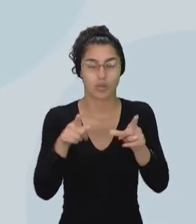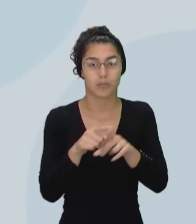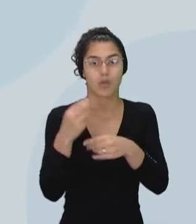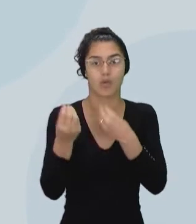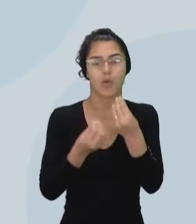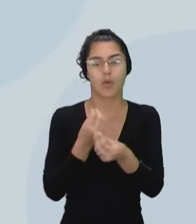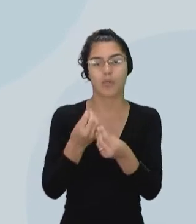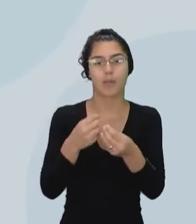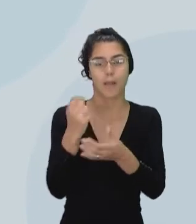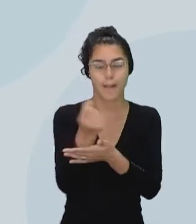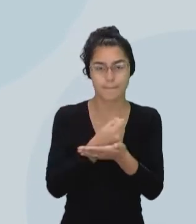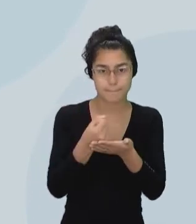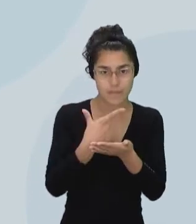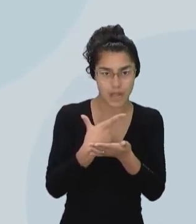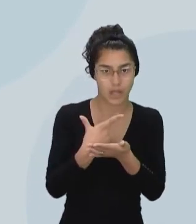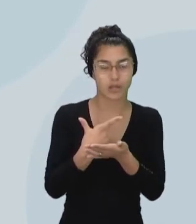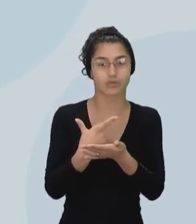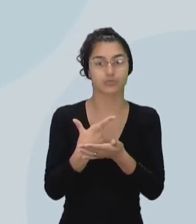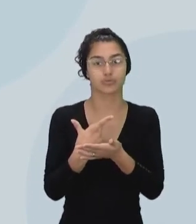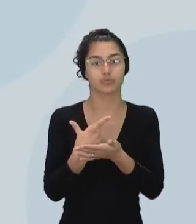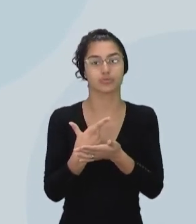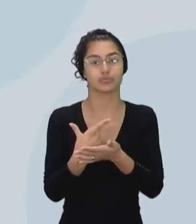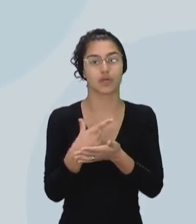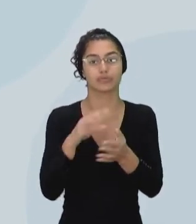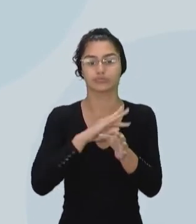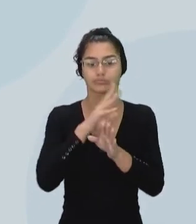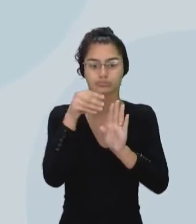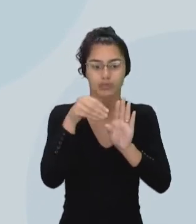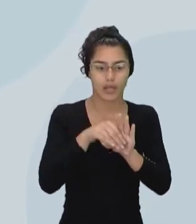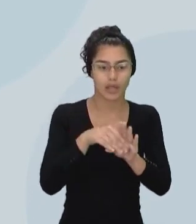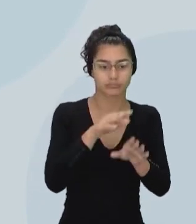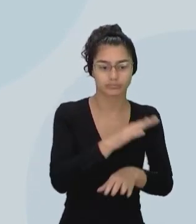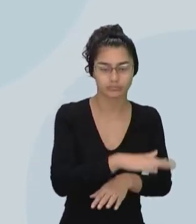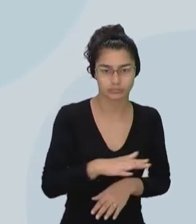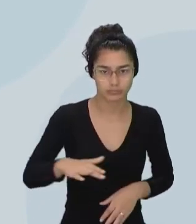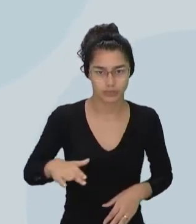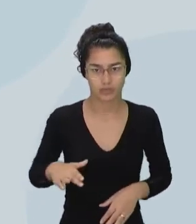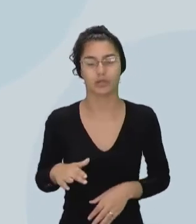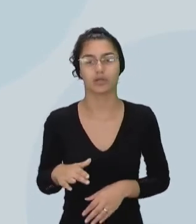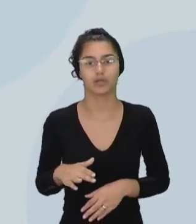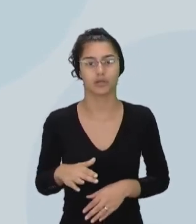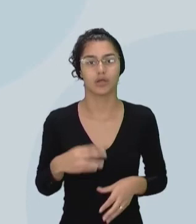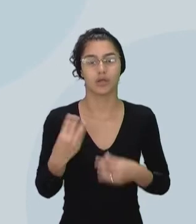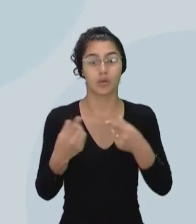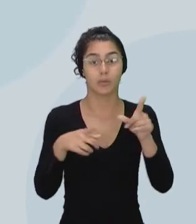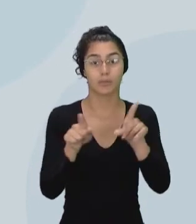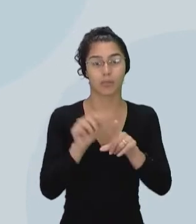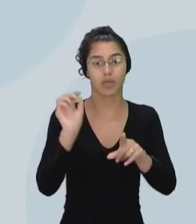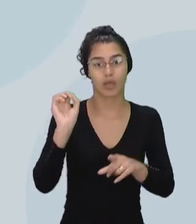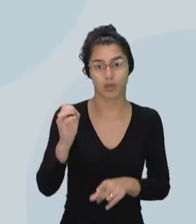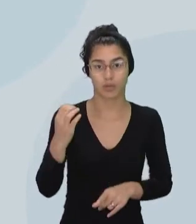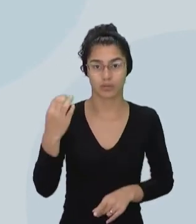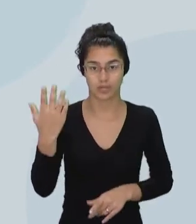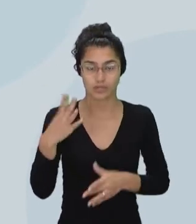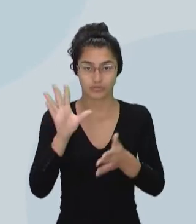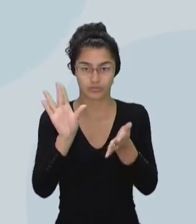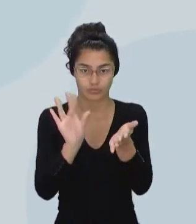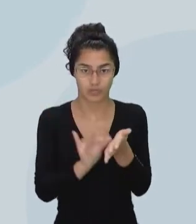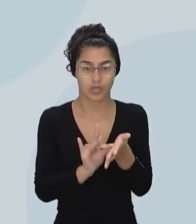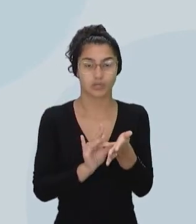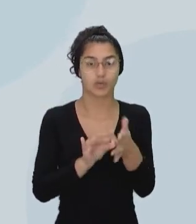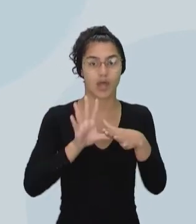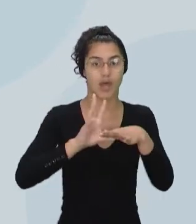os medicamentos são inseridos nessa criança, e como acontece